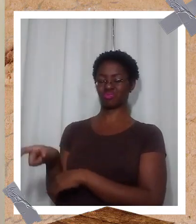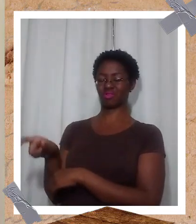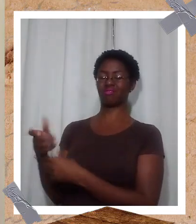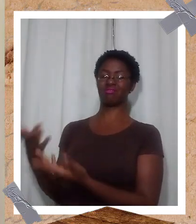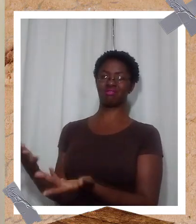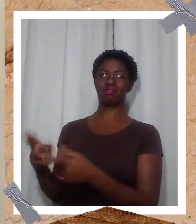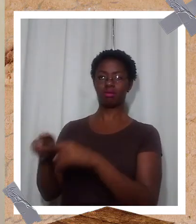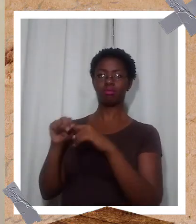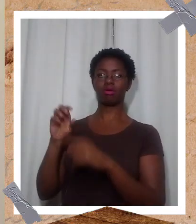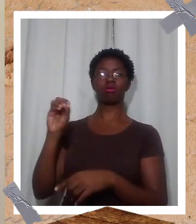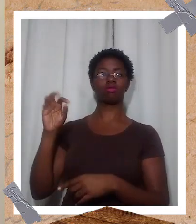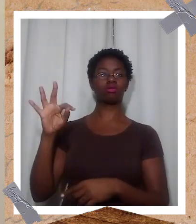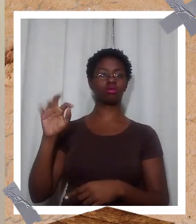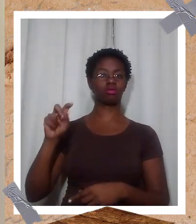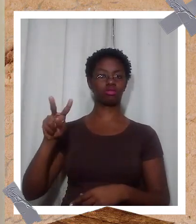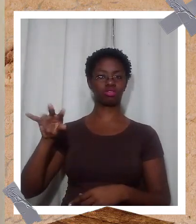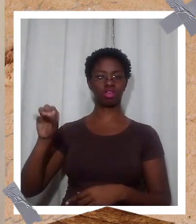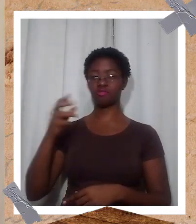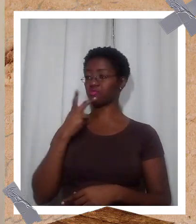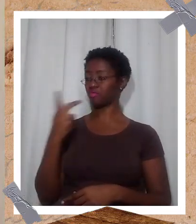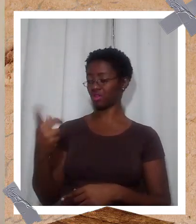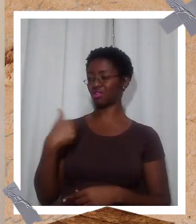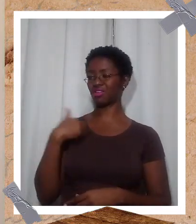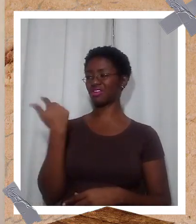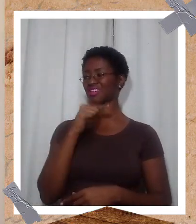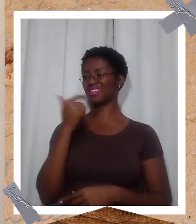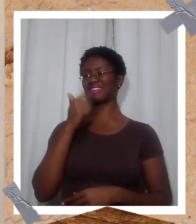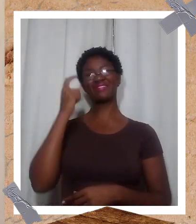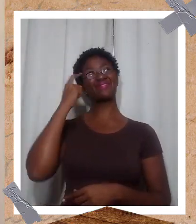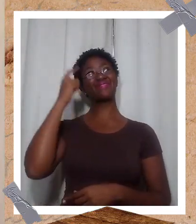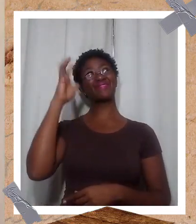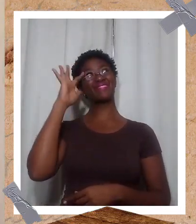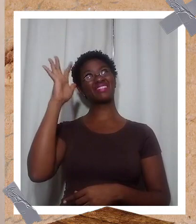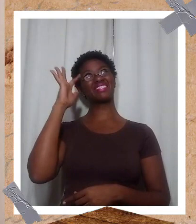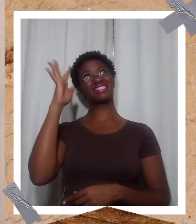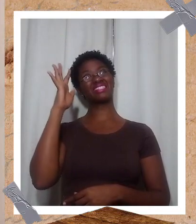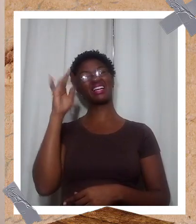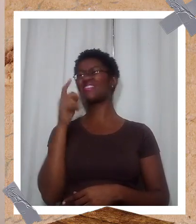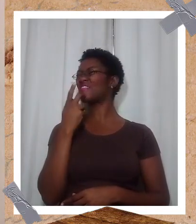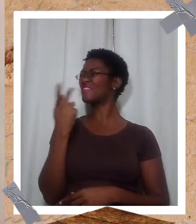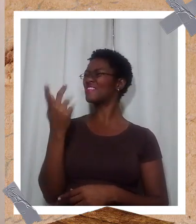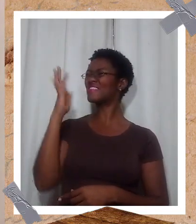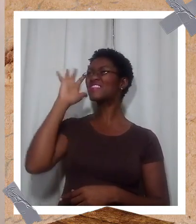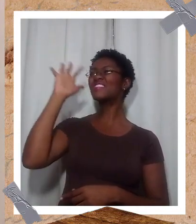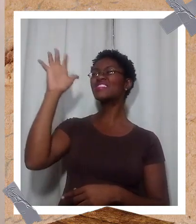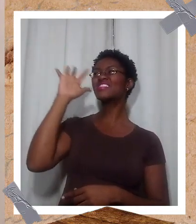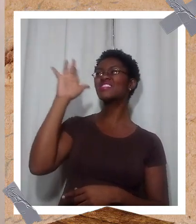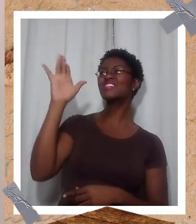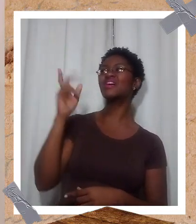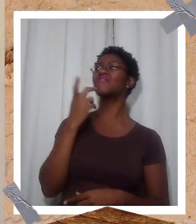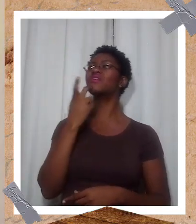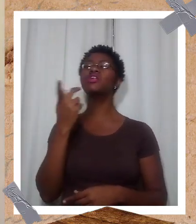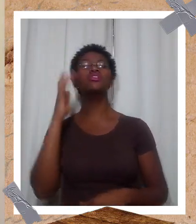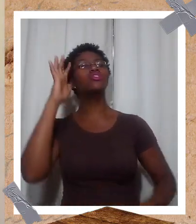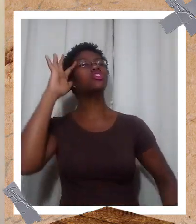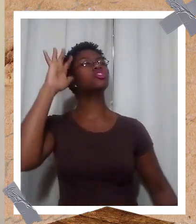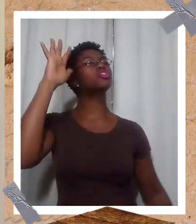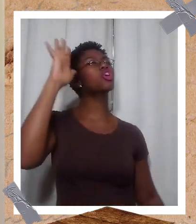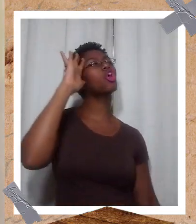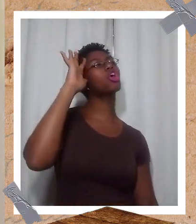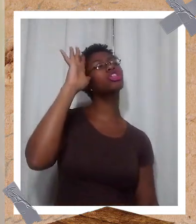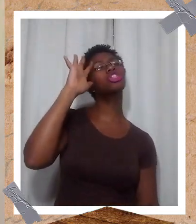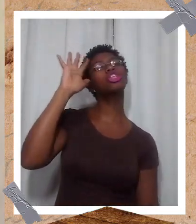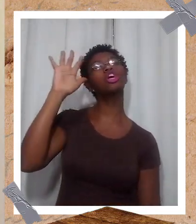uma coisa que o Otávio falou, e eu estava rindo aqui pensando quando ele estava falando sobre o sonho, ele acha o livro ali, sonha. Acho que